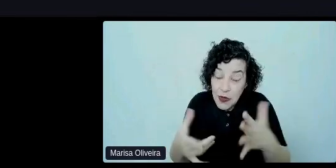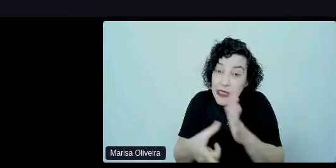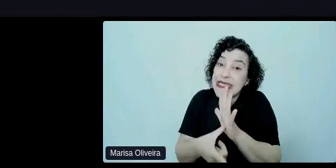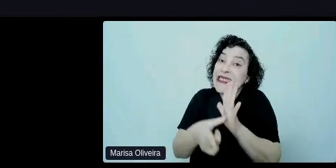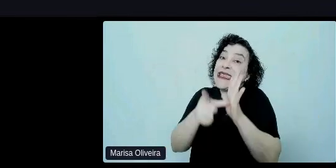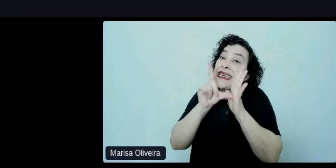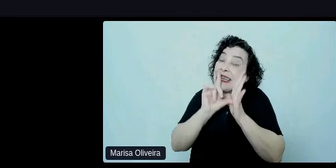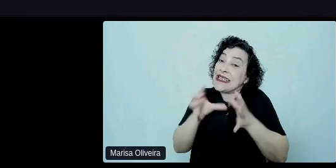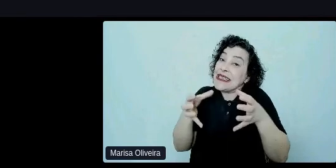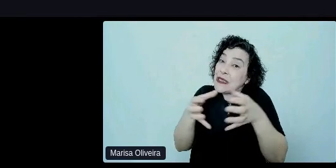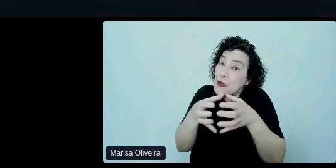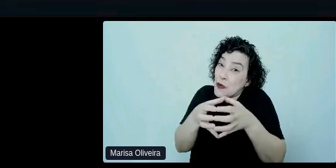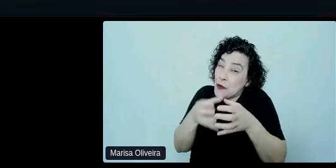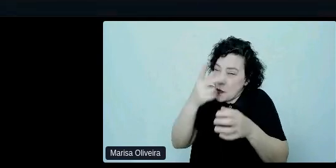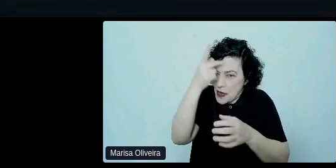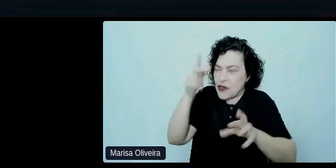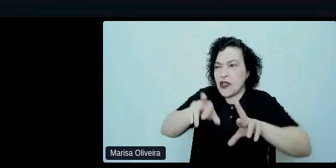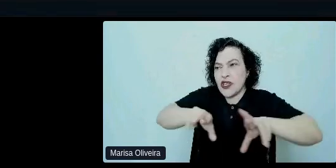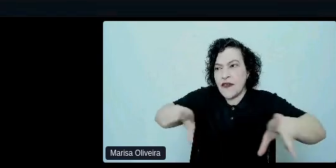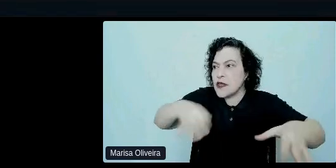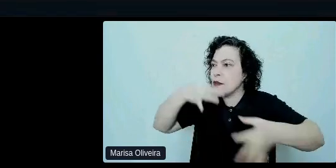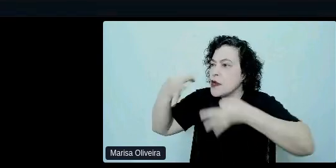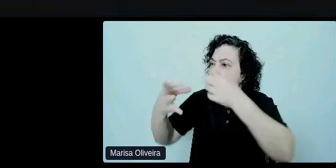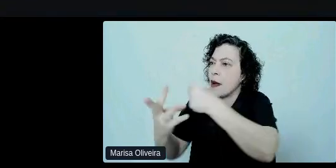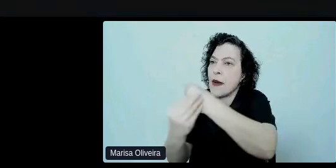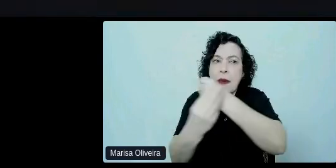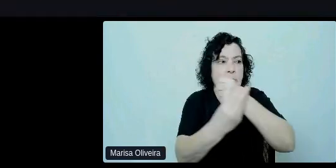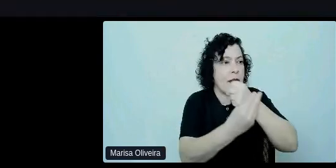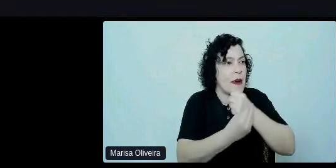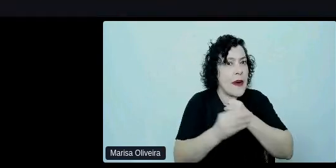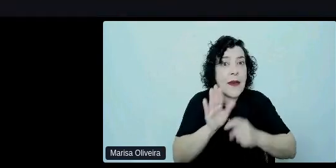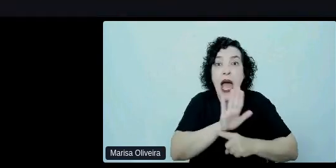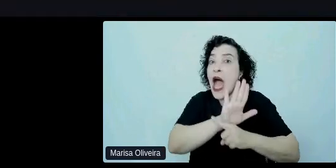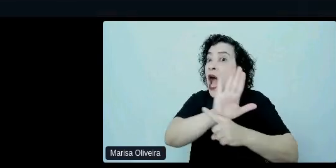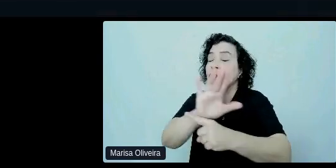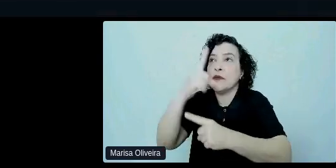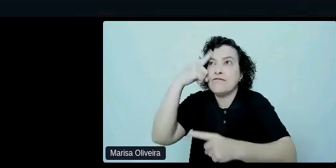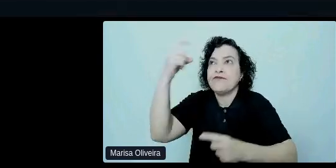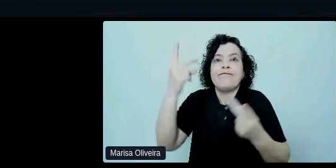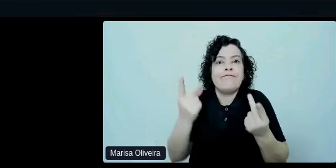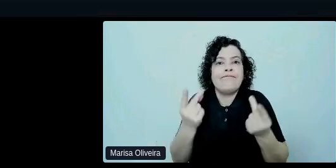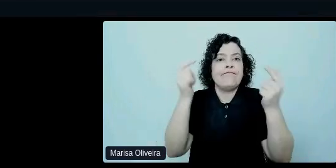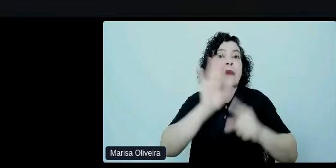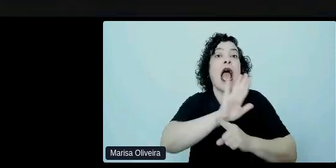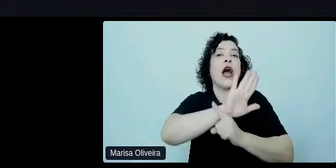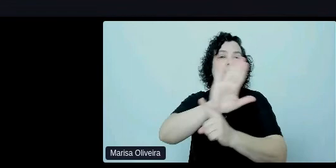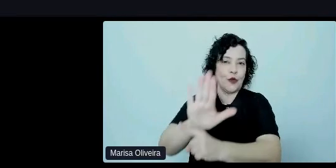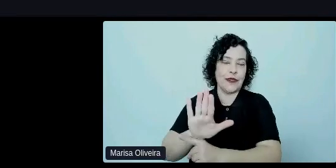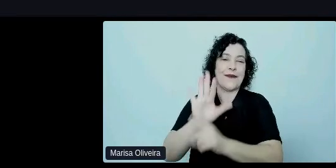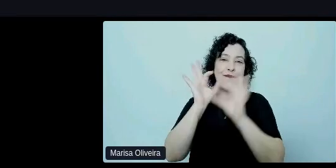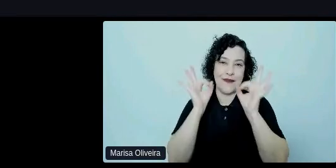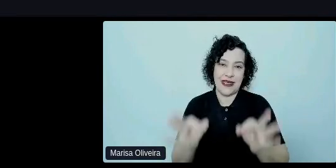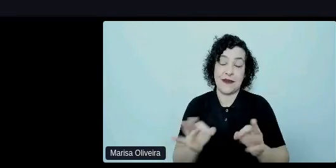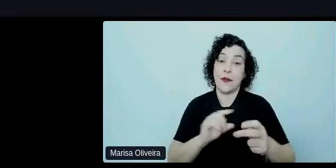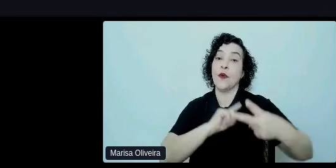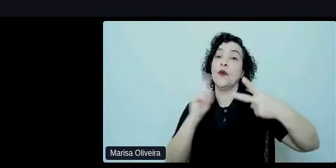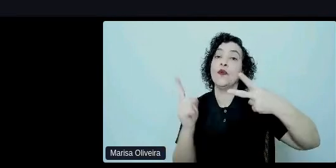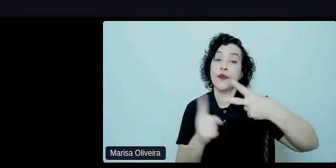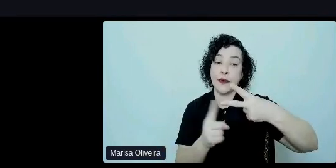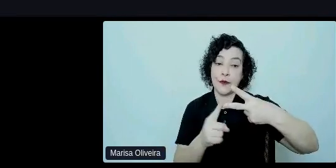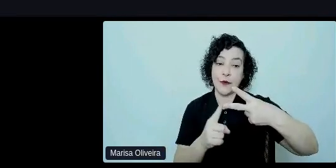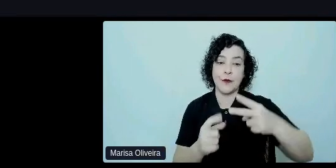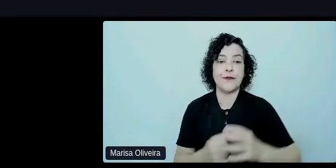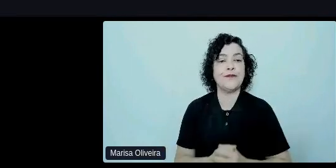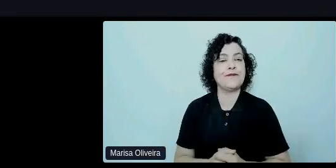prever esse erro e trazer soluções criativas para isso. O segundo ponto é,